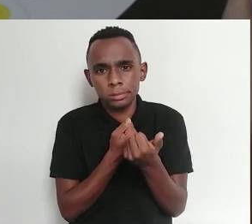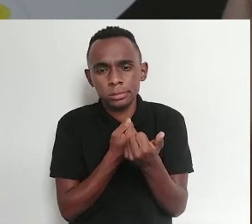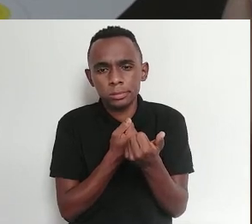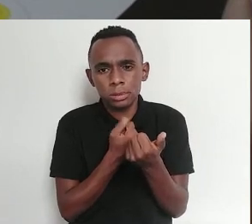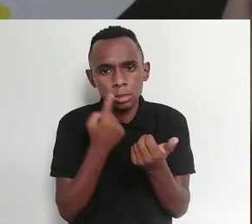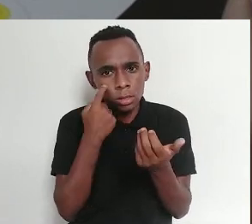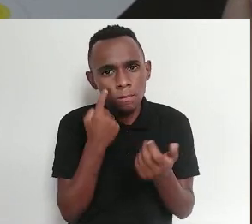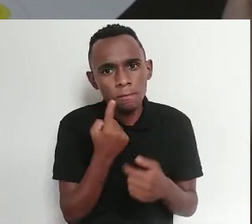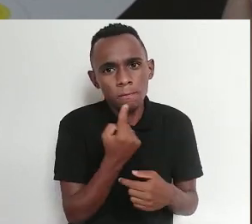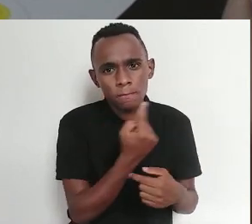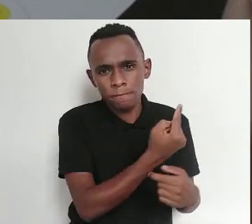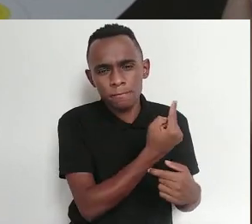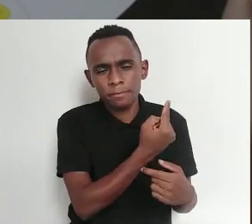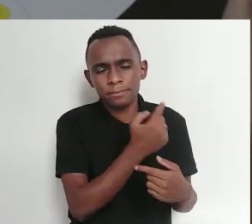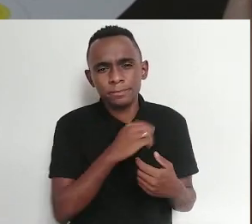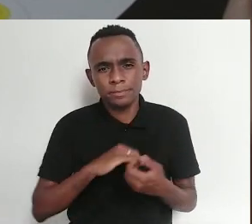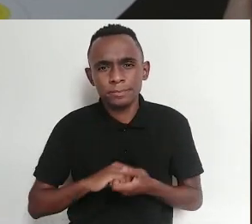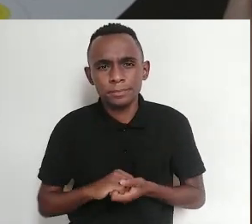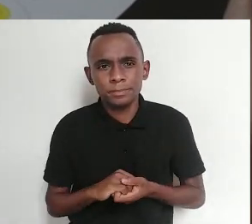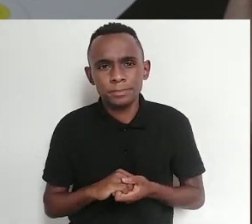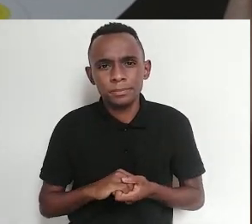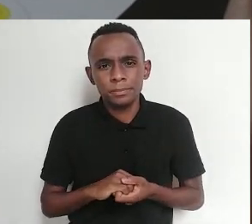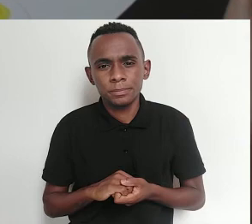para a delicadeza desse traço aqui.